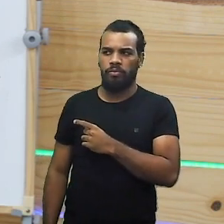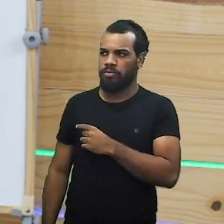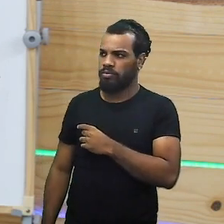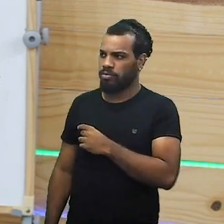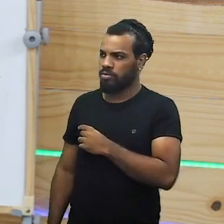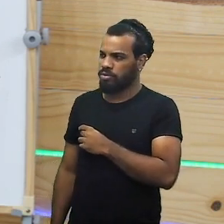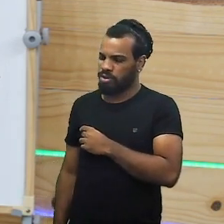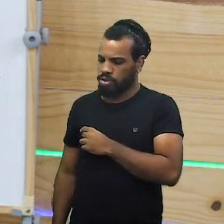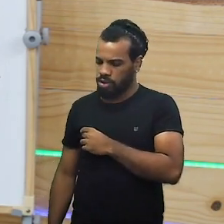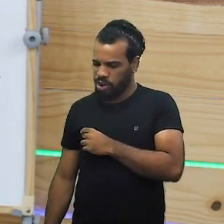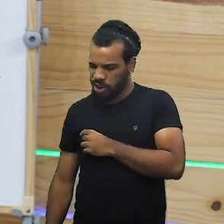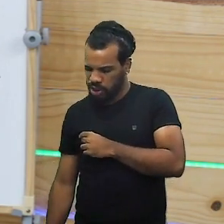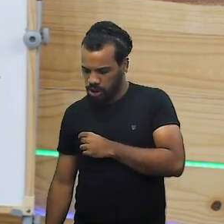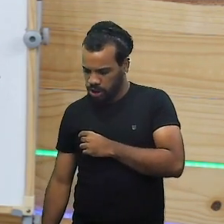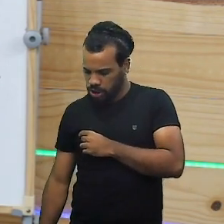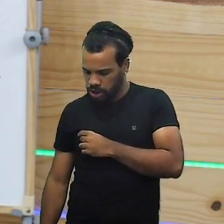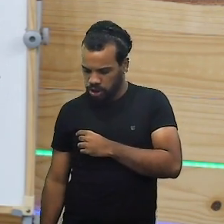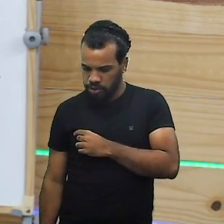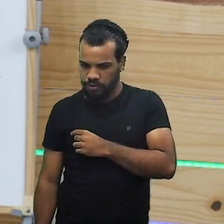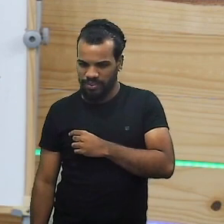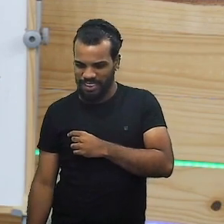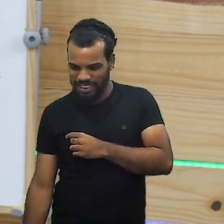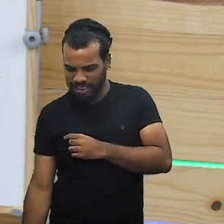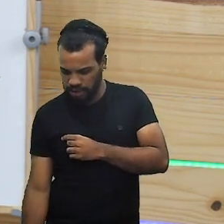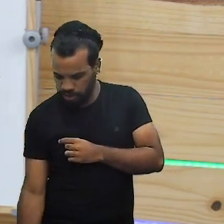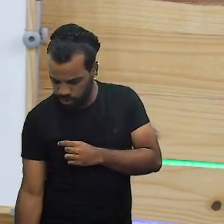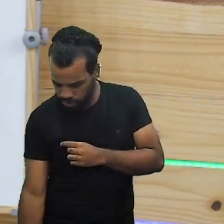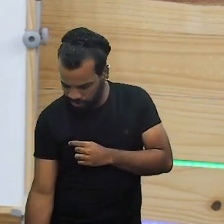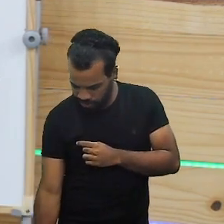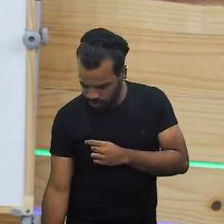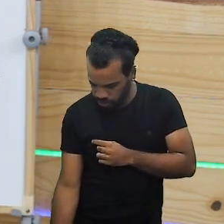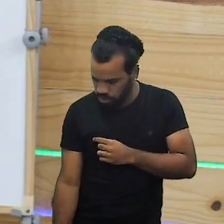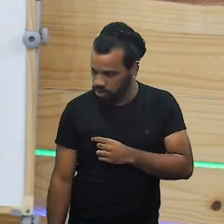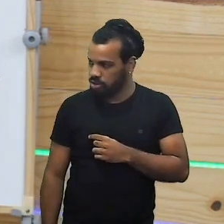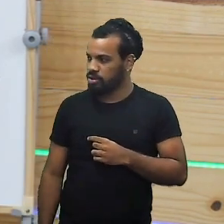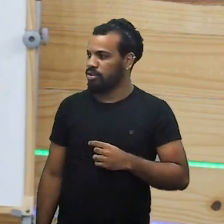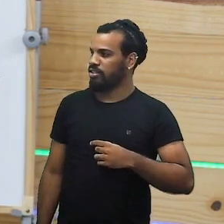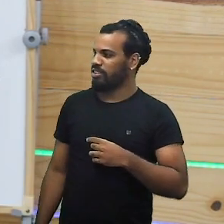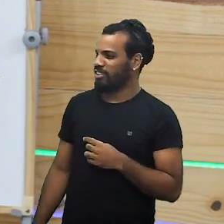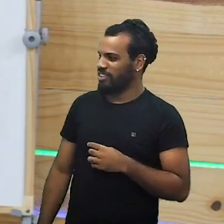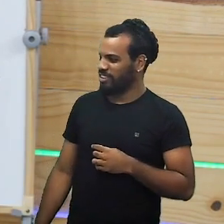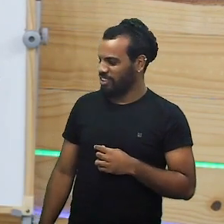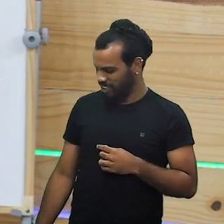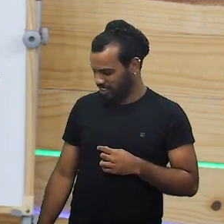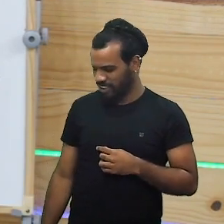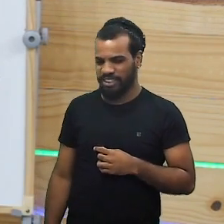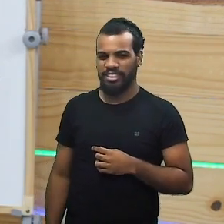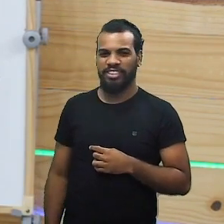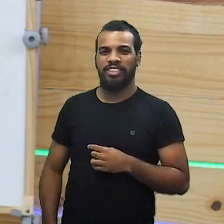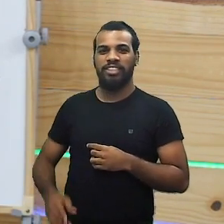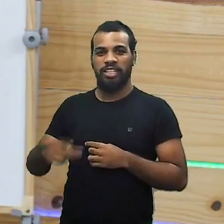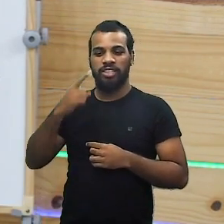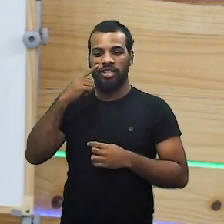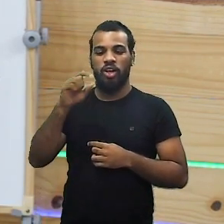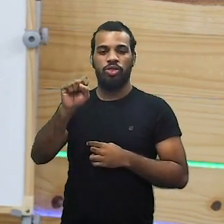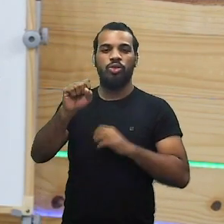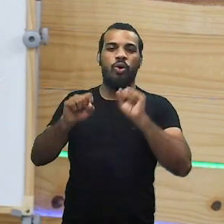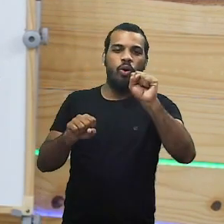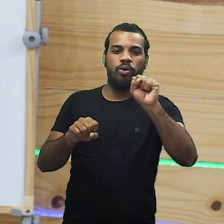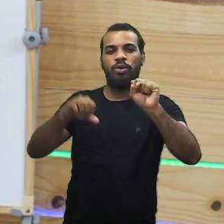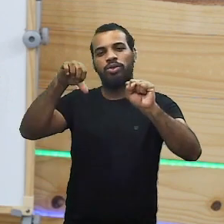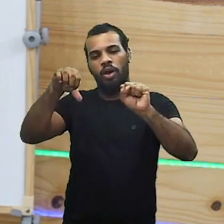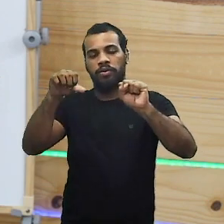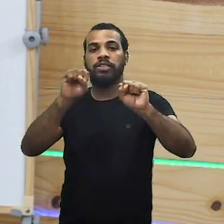ó. Ele é um número que está compreendido entre 8 e 9. Beleza, Robertão? Se